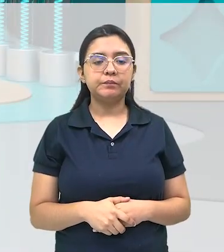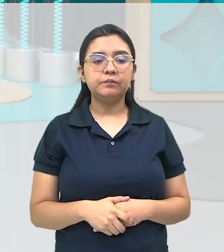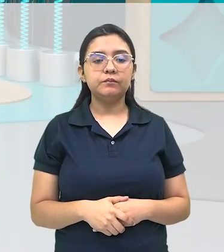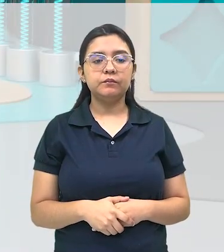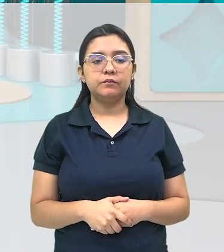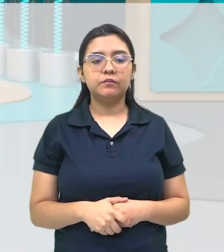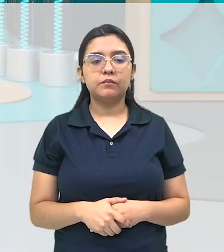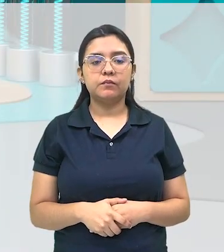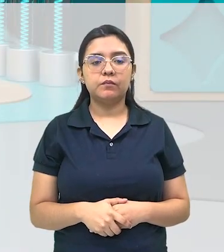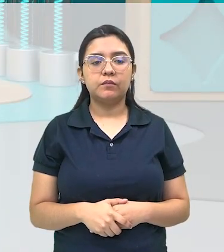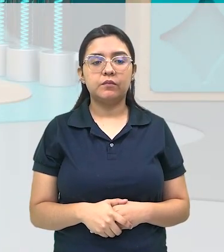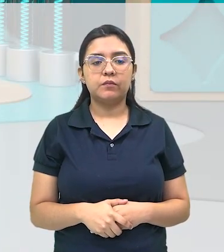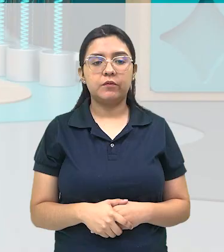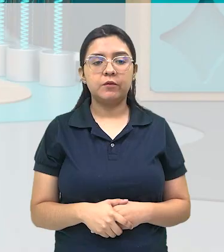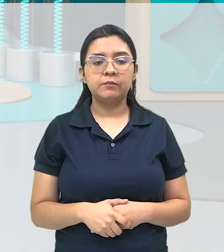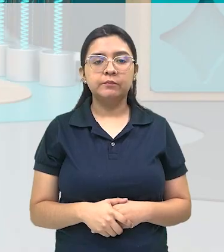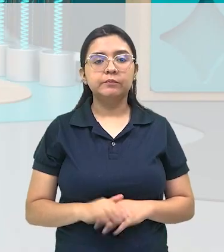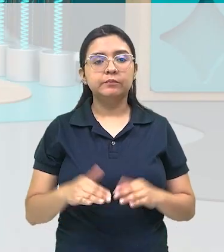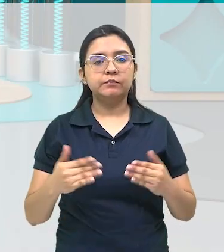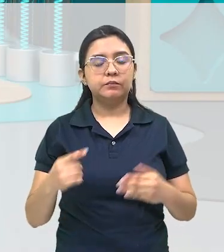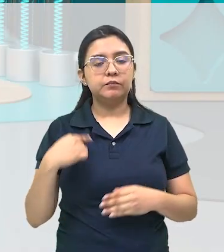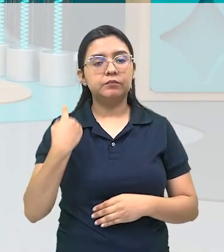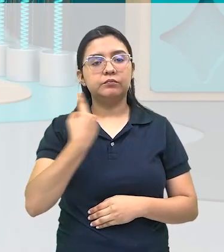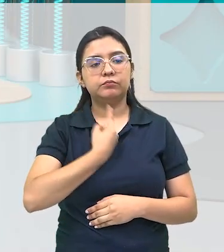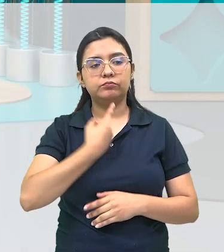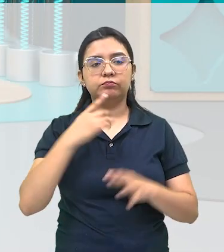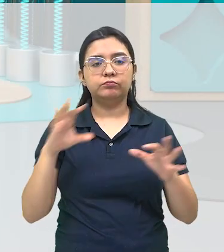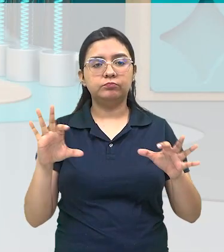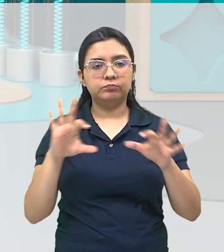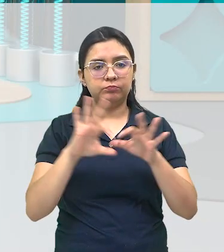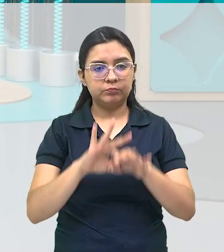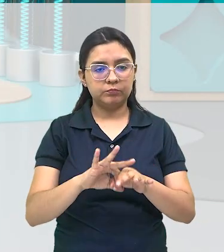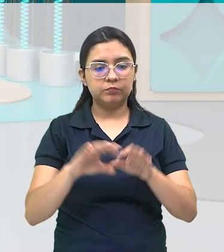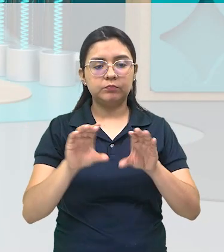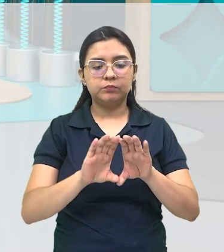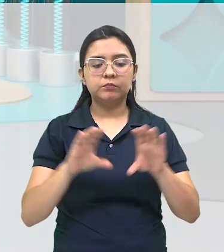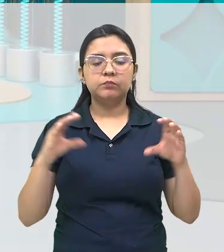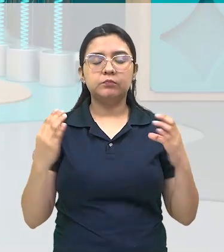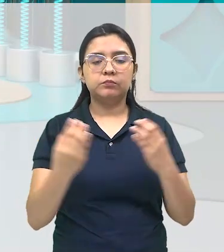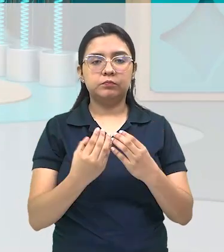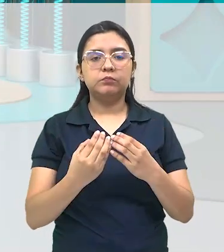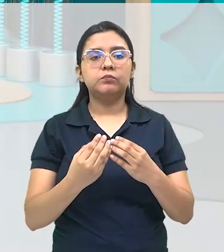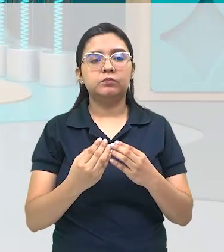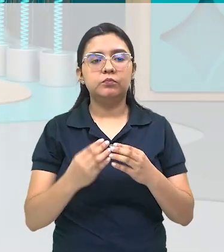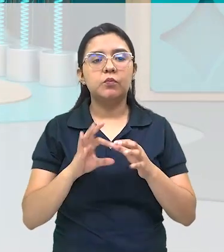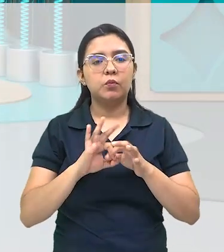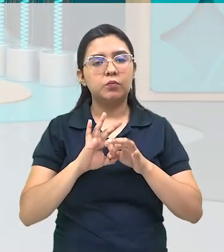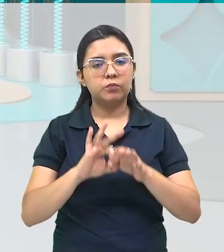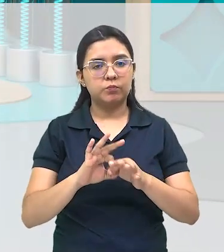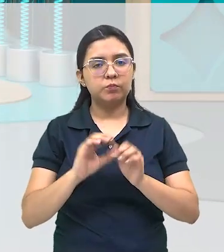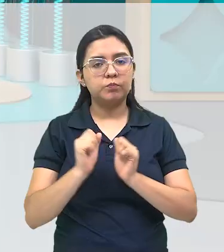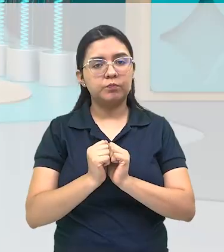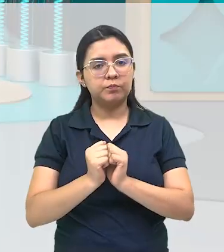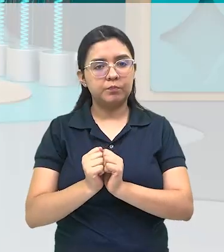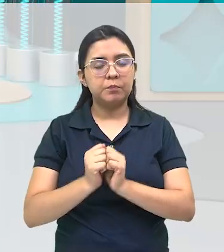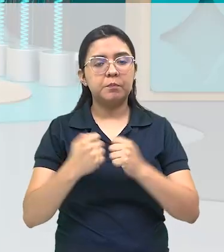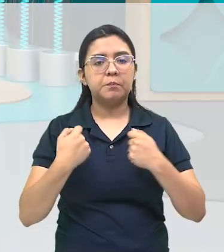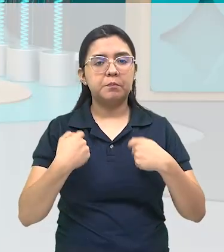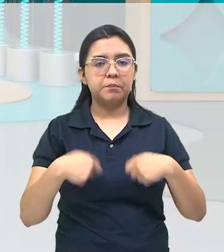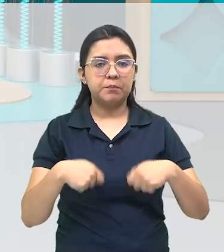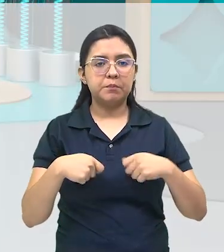fazemos parte de uma grande comunidade, nós somos todos um só, unidos, né, e que a gente